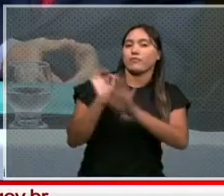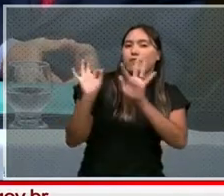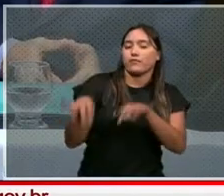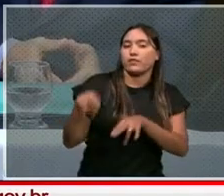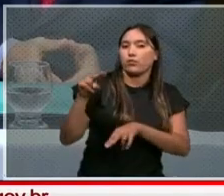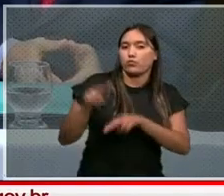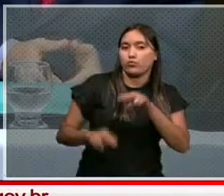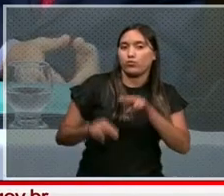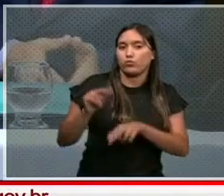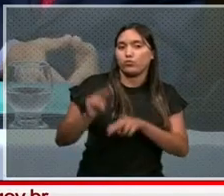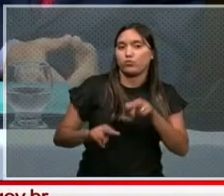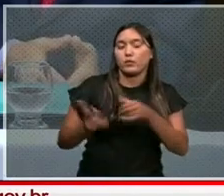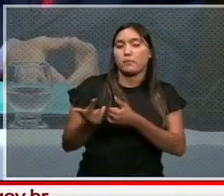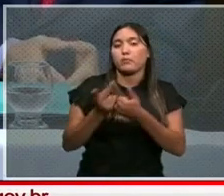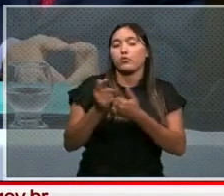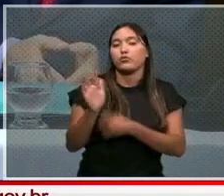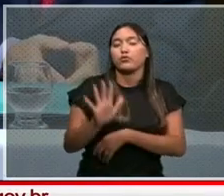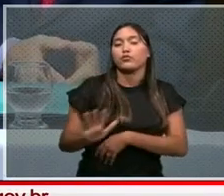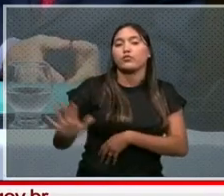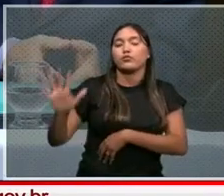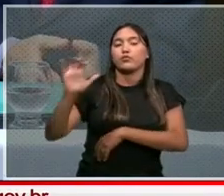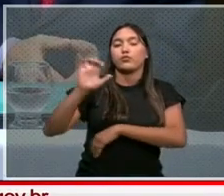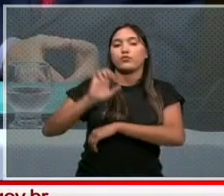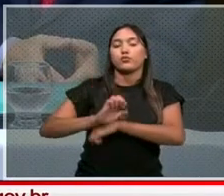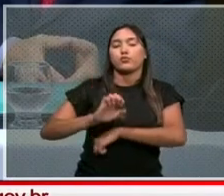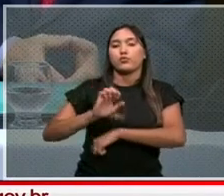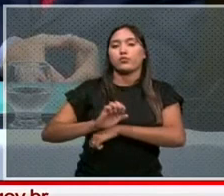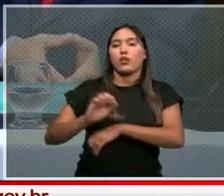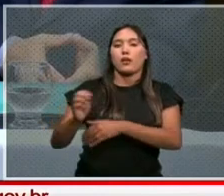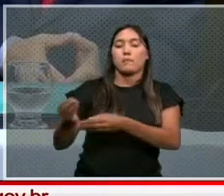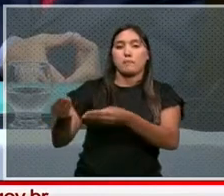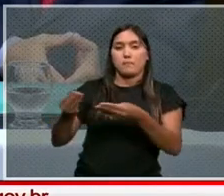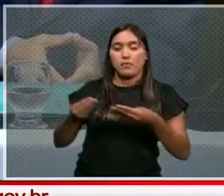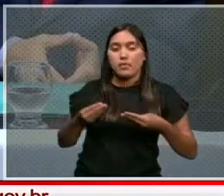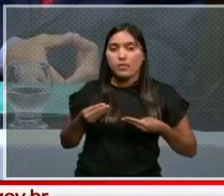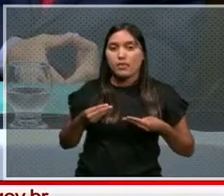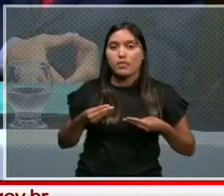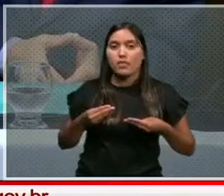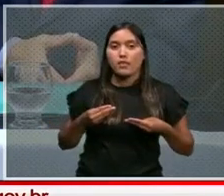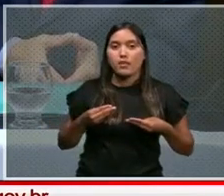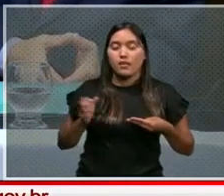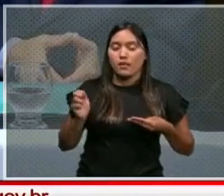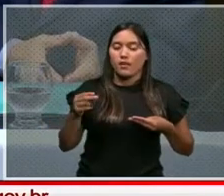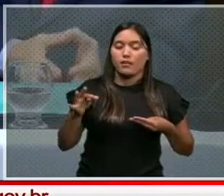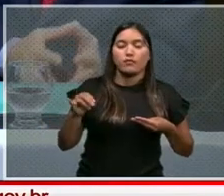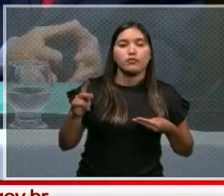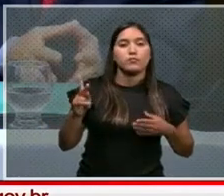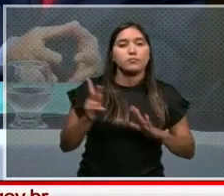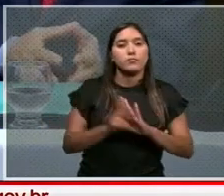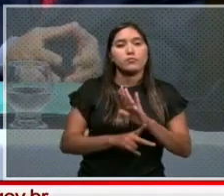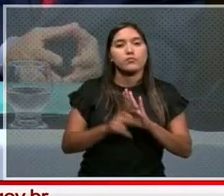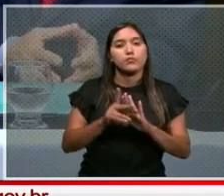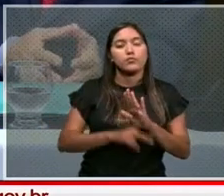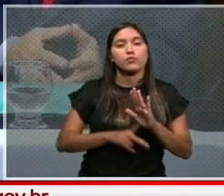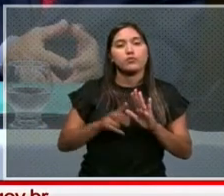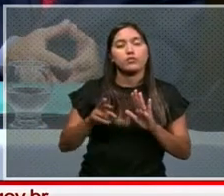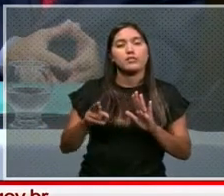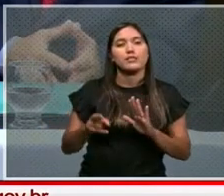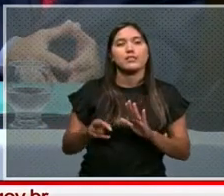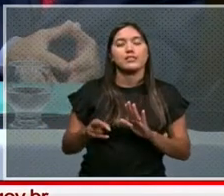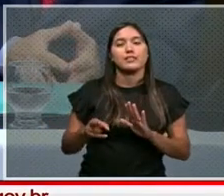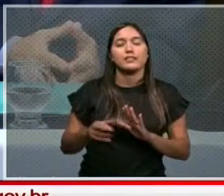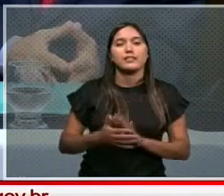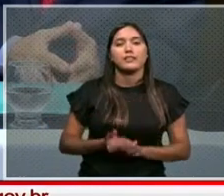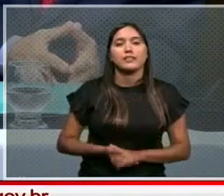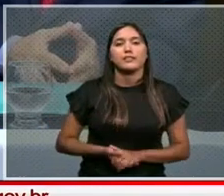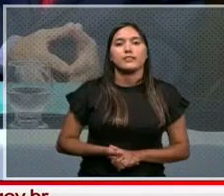que é a procuradoria-geral do Estado Me devolva já o anti-projeto de regulamentação da